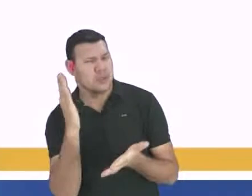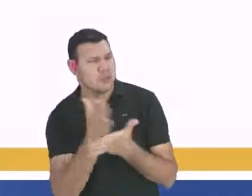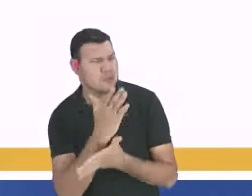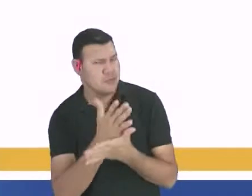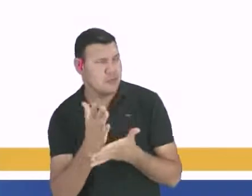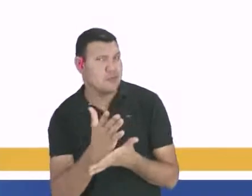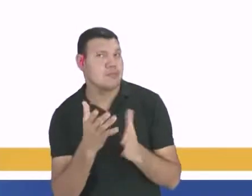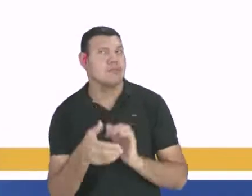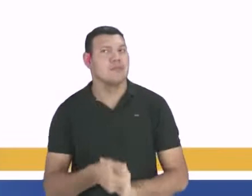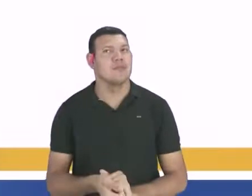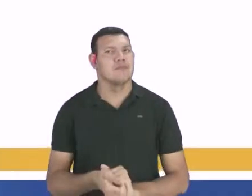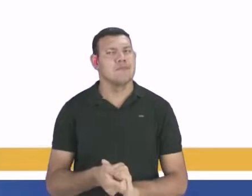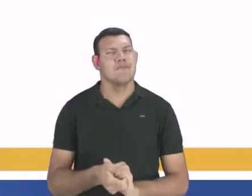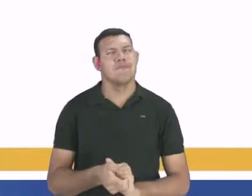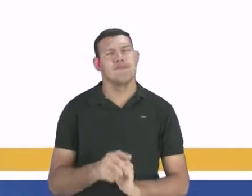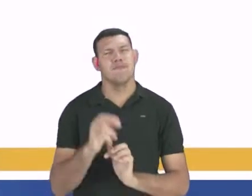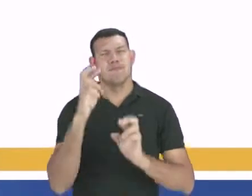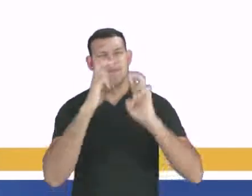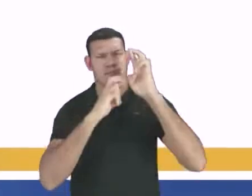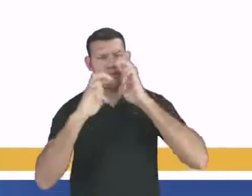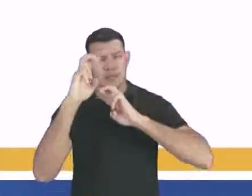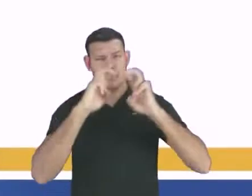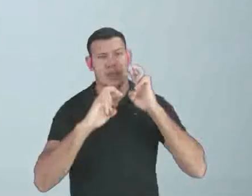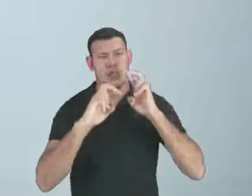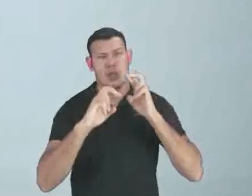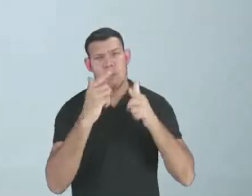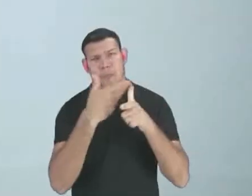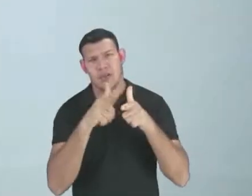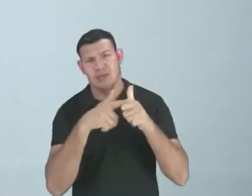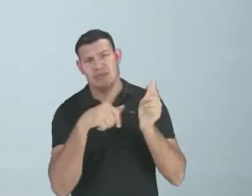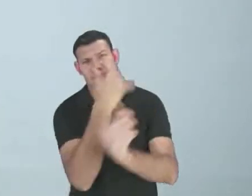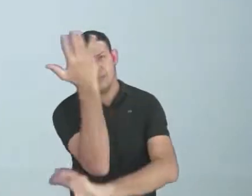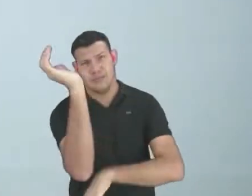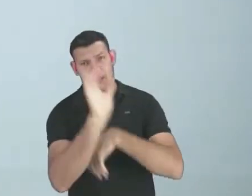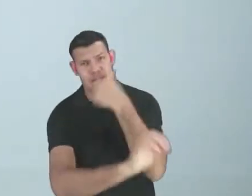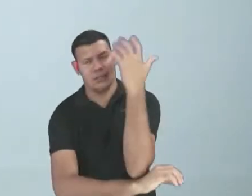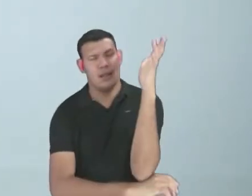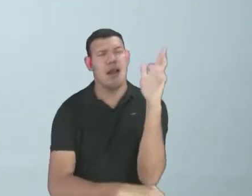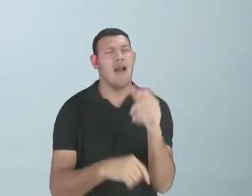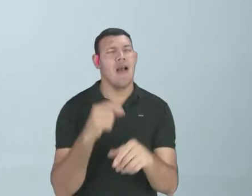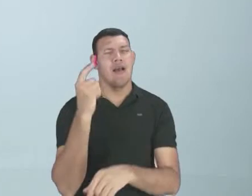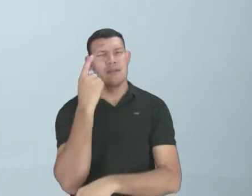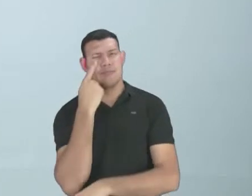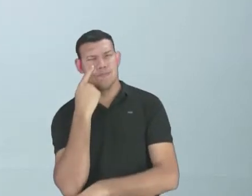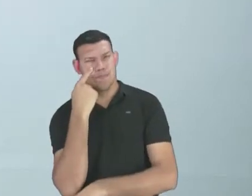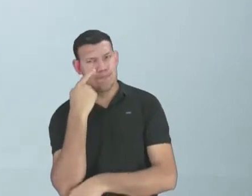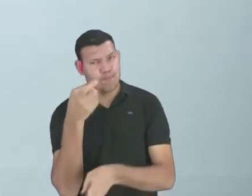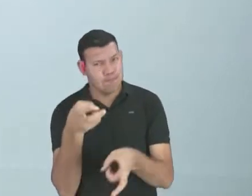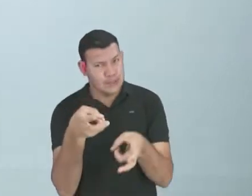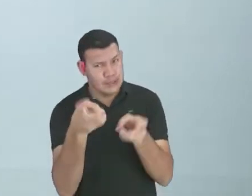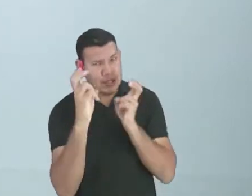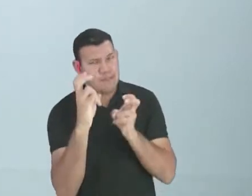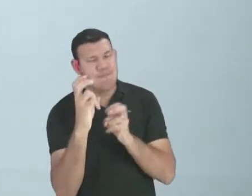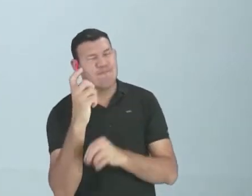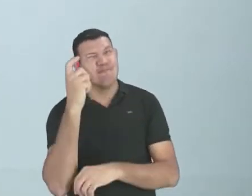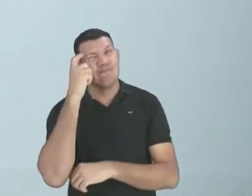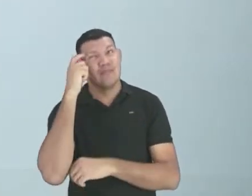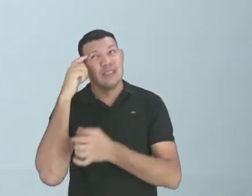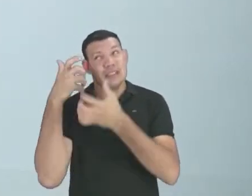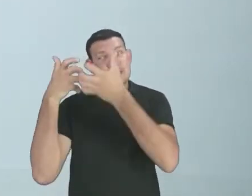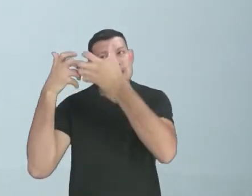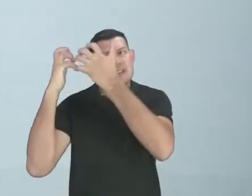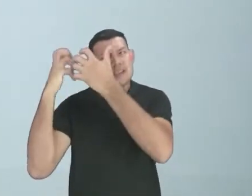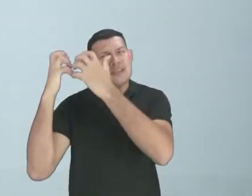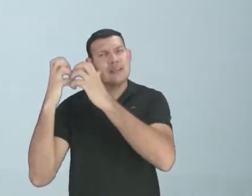você observa ali, né, o problema ambiental X, né, e a partir do que você observou, do que você captou, você faz um julgamento